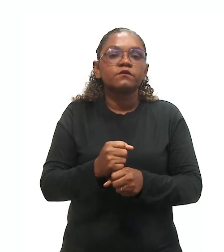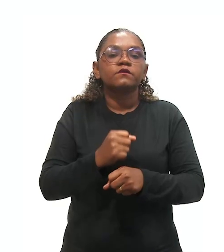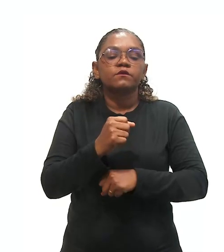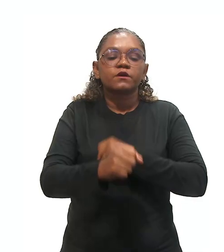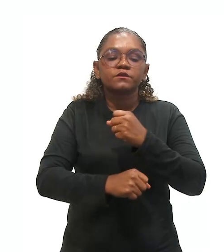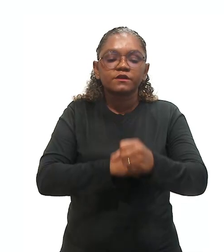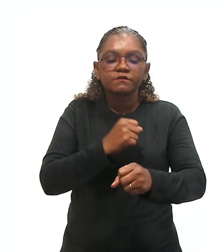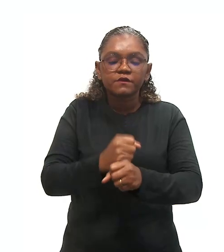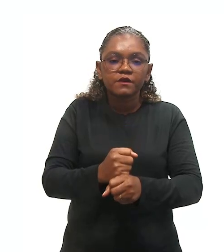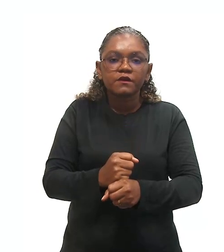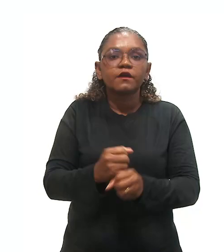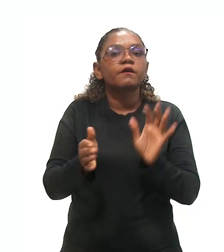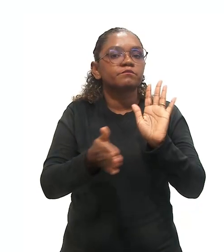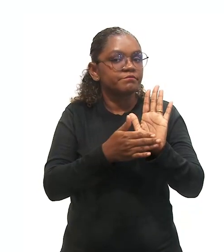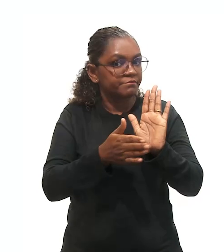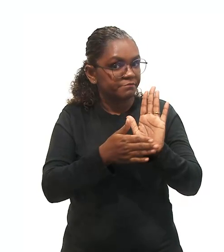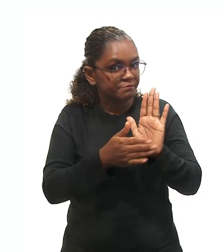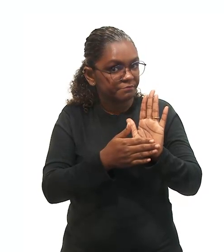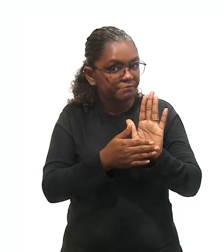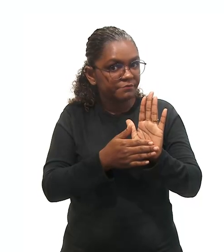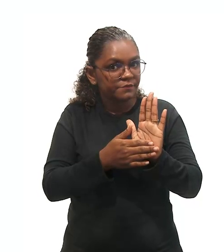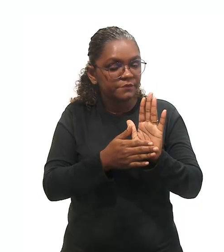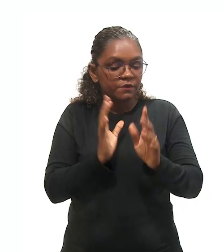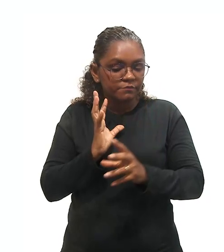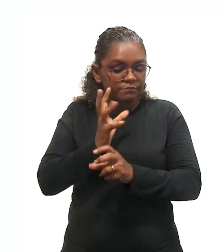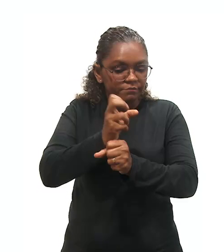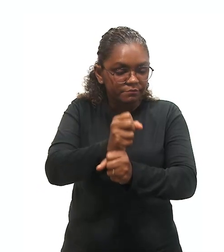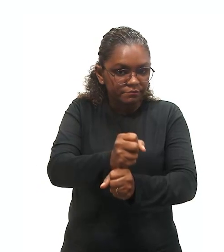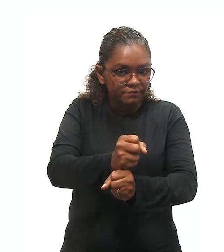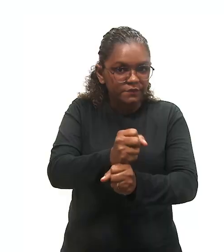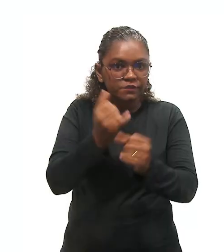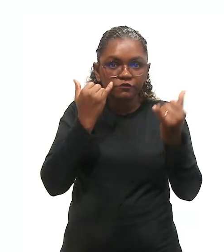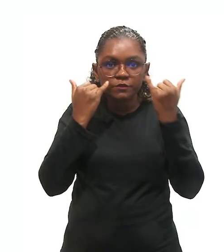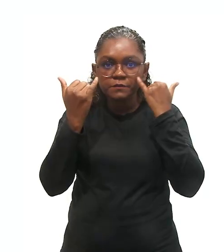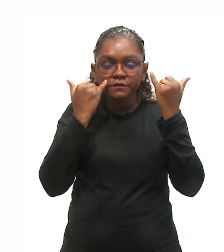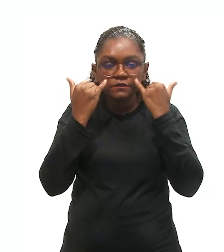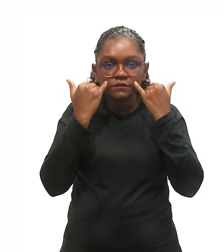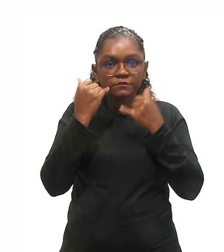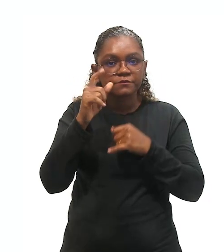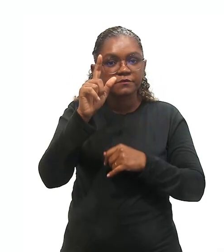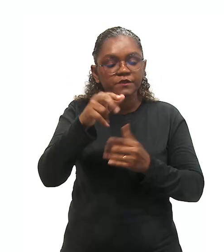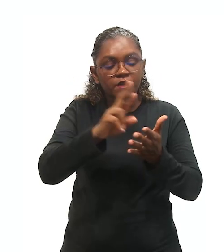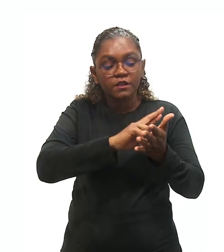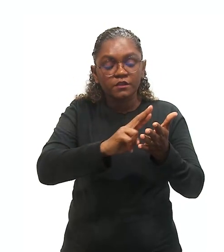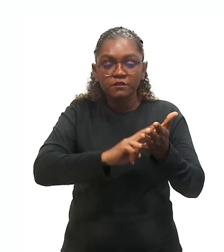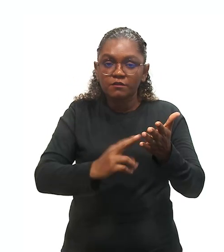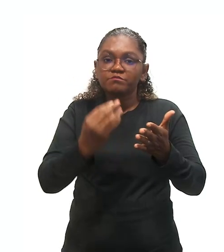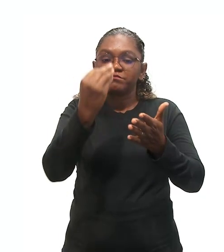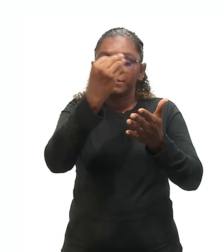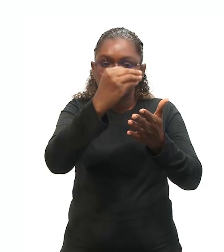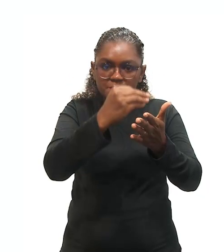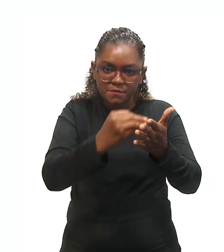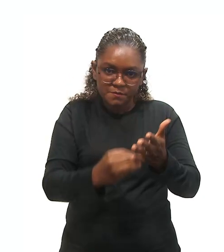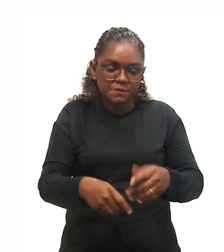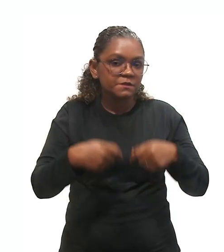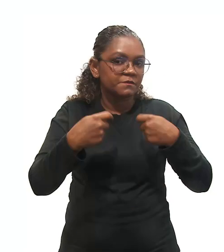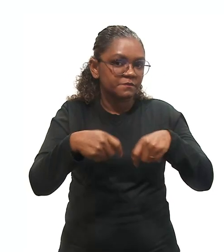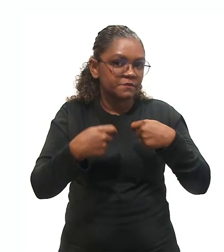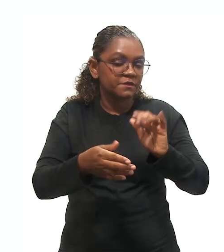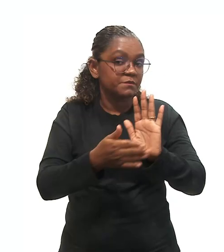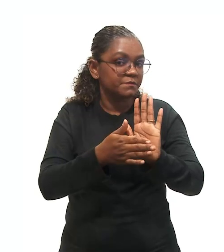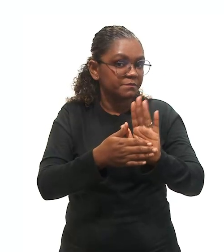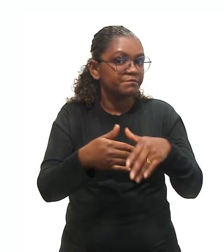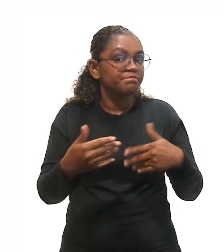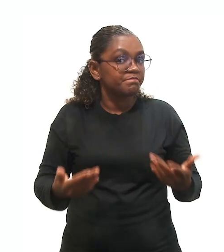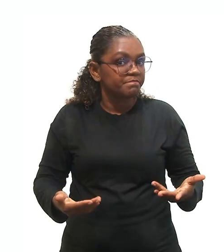outro, são consolidadas as contas e as informações através dos relatórios para a prestação